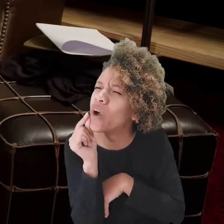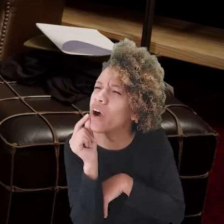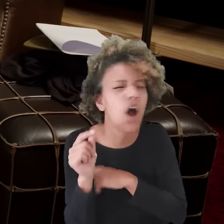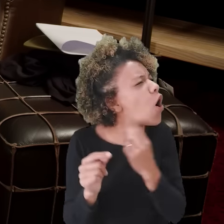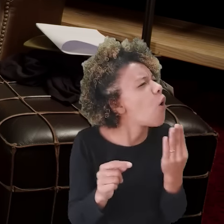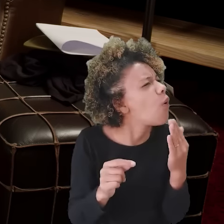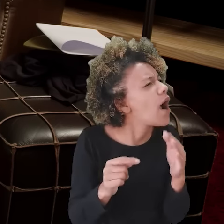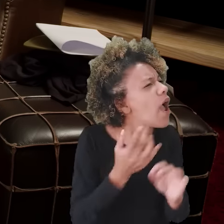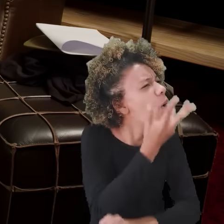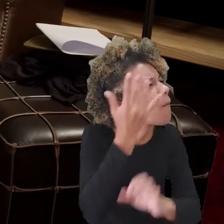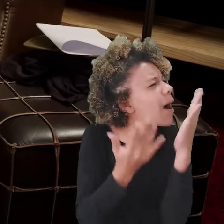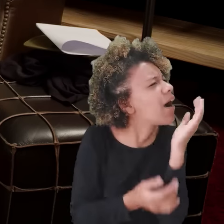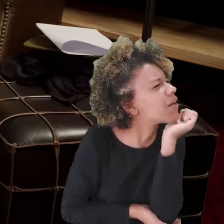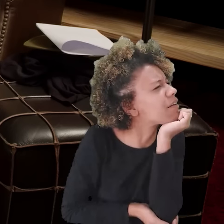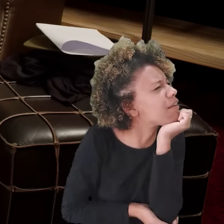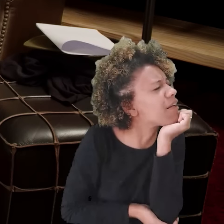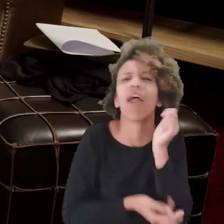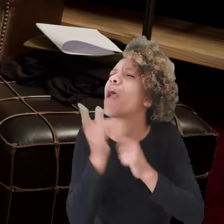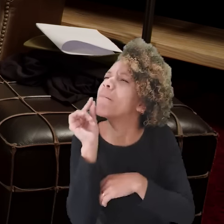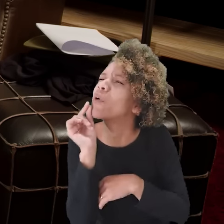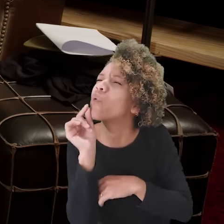ou é o parque